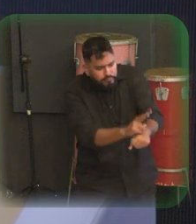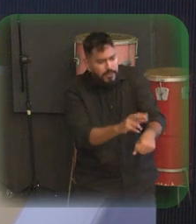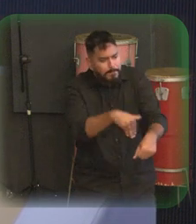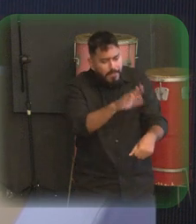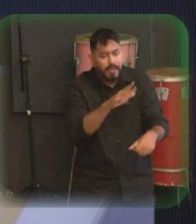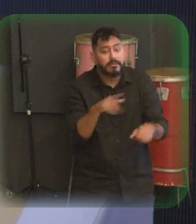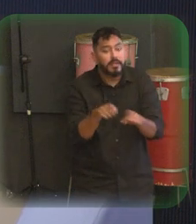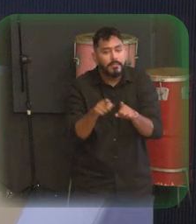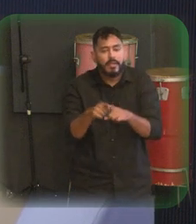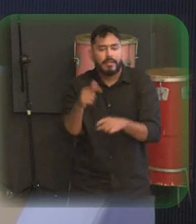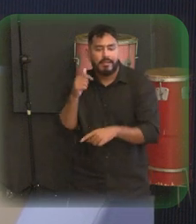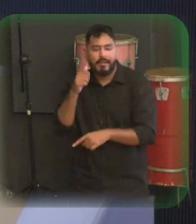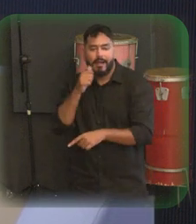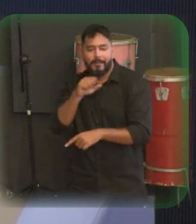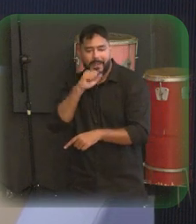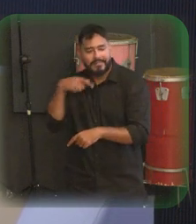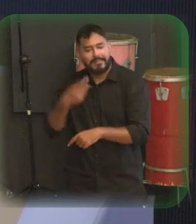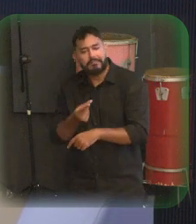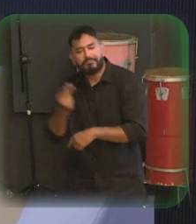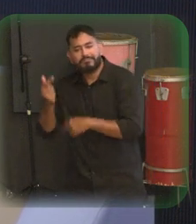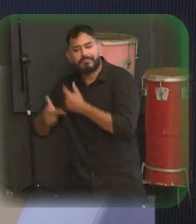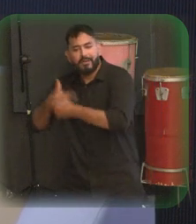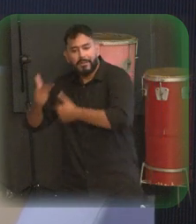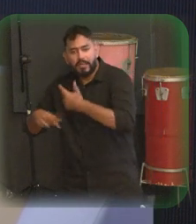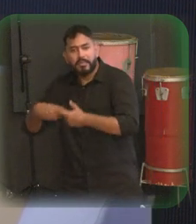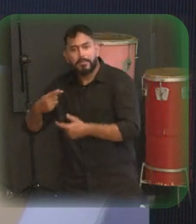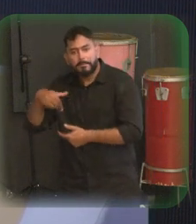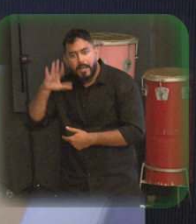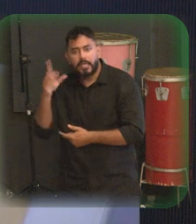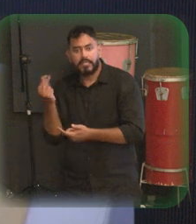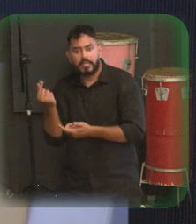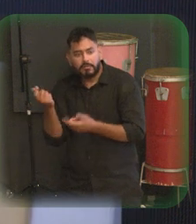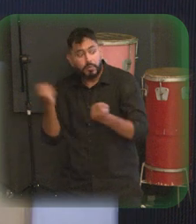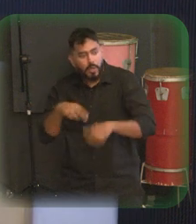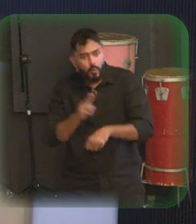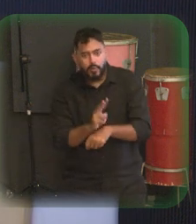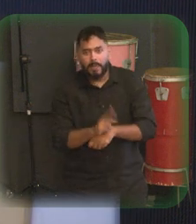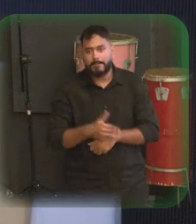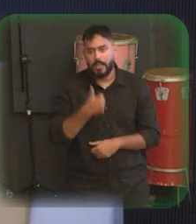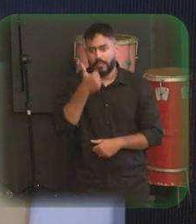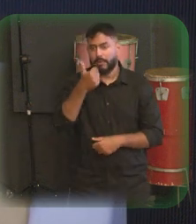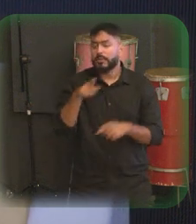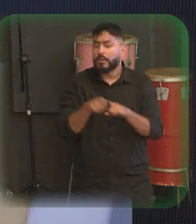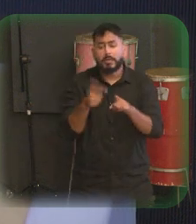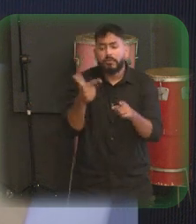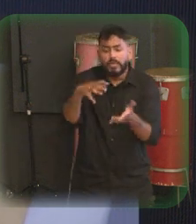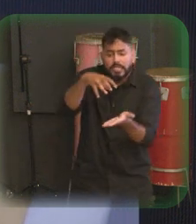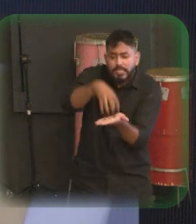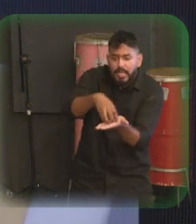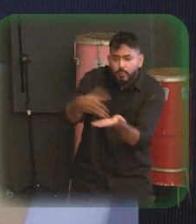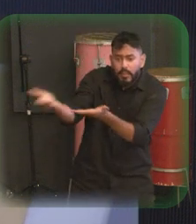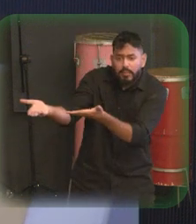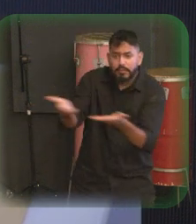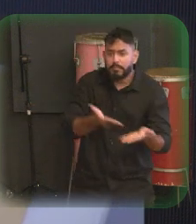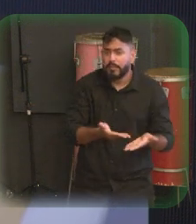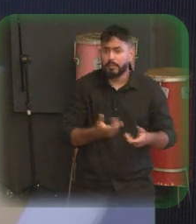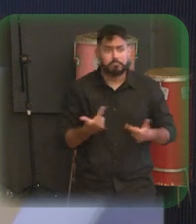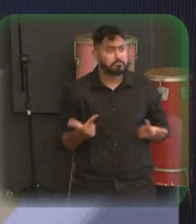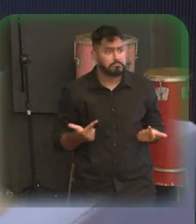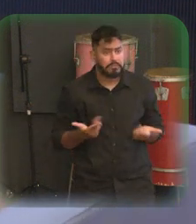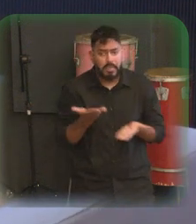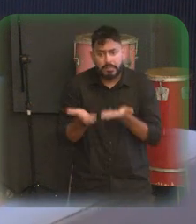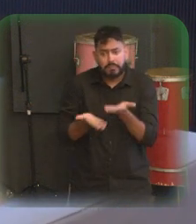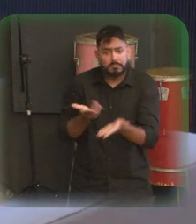de casa para poder cuidar melhor de sua criança. E a gente não tem centros de atendimento. Nosso programa, a gente